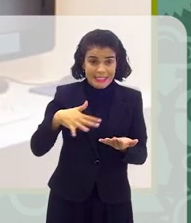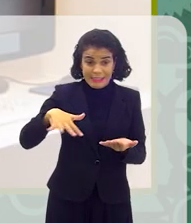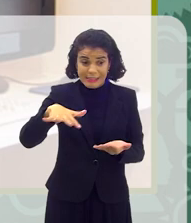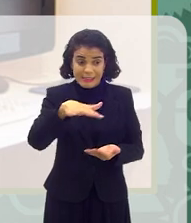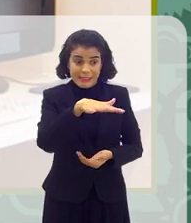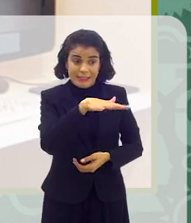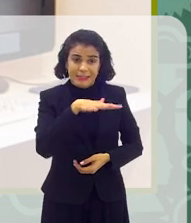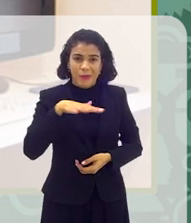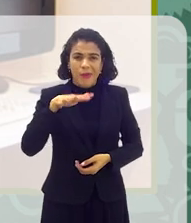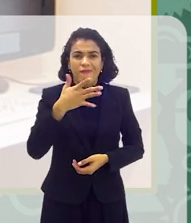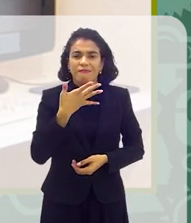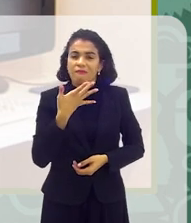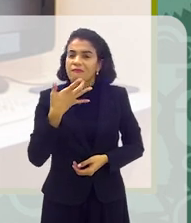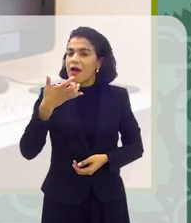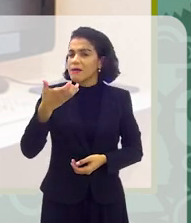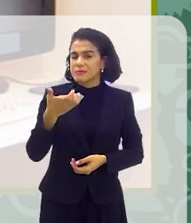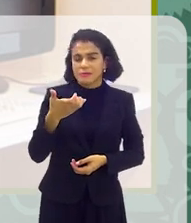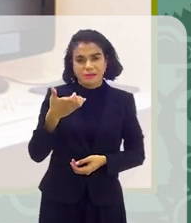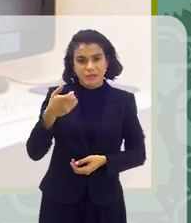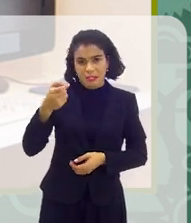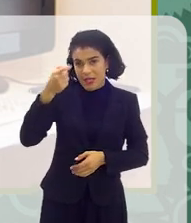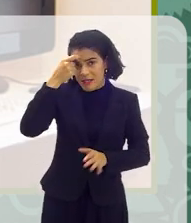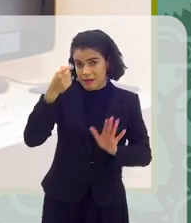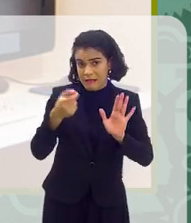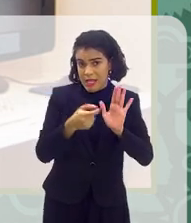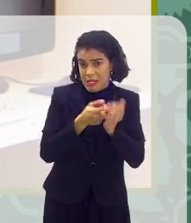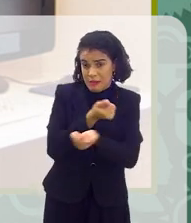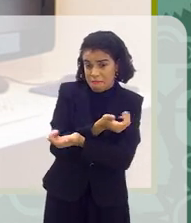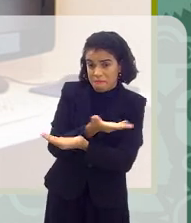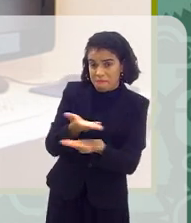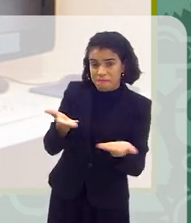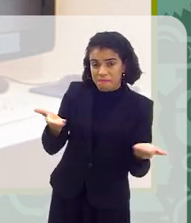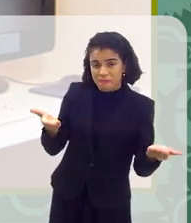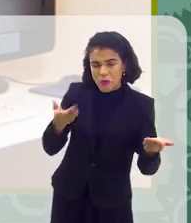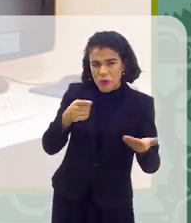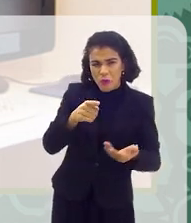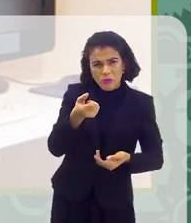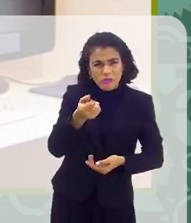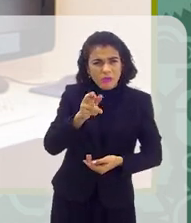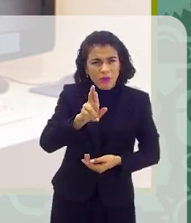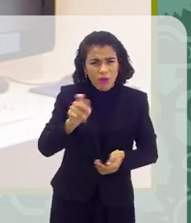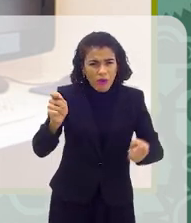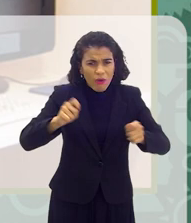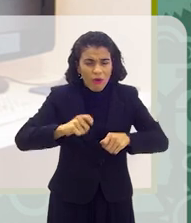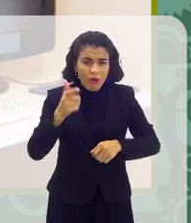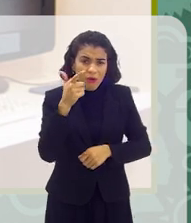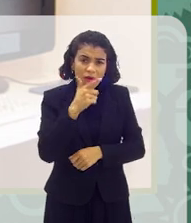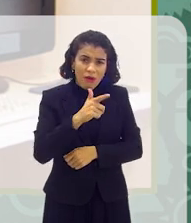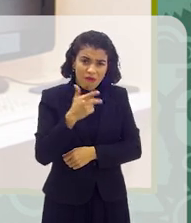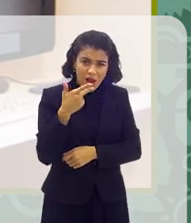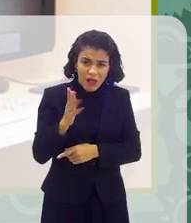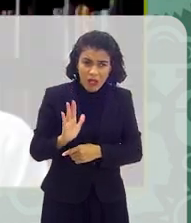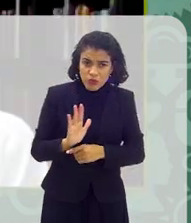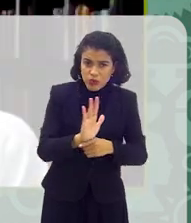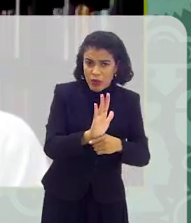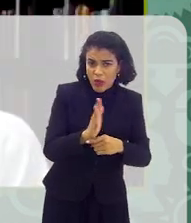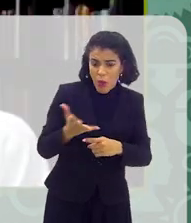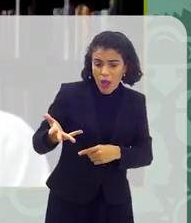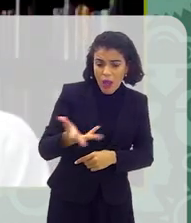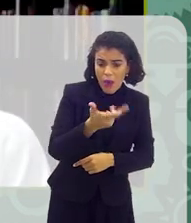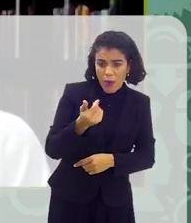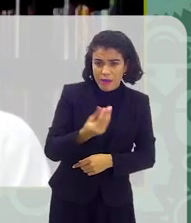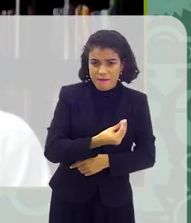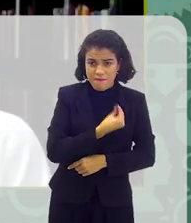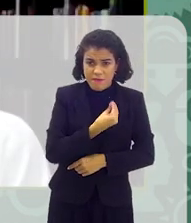diante de toda essa facilidade, né, que a inteligência artificial está trazendo, o senhor pode dizer que ela também vem para ajudar aí